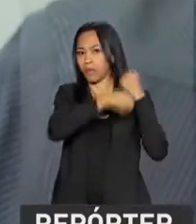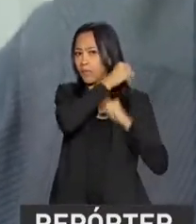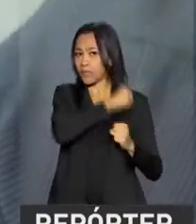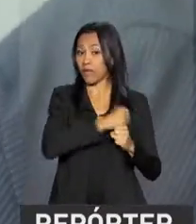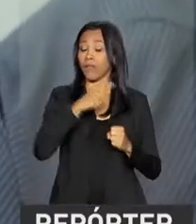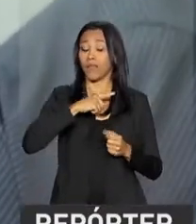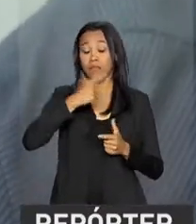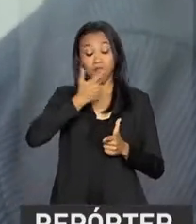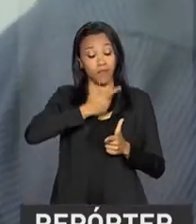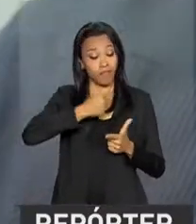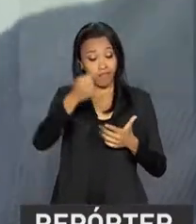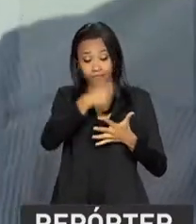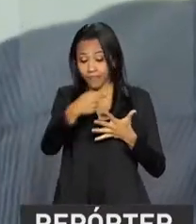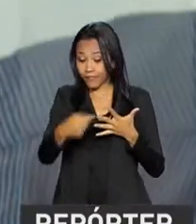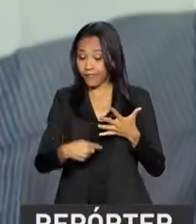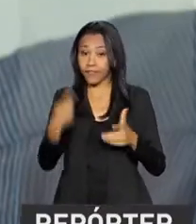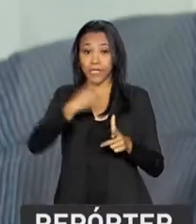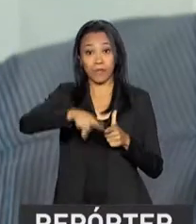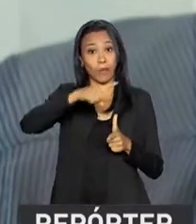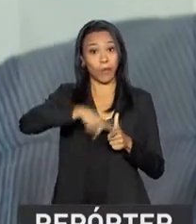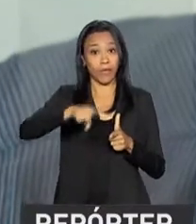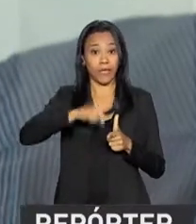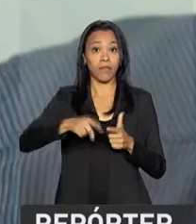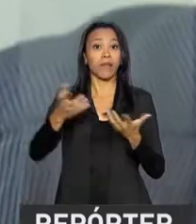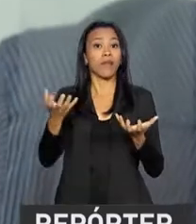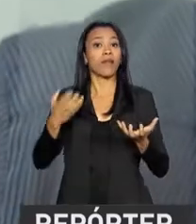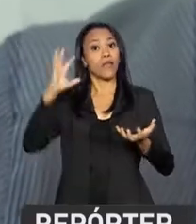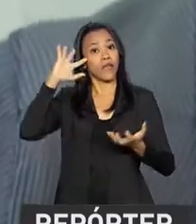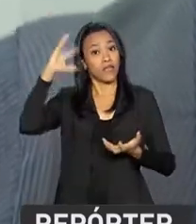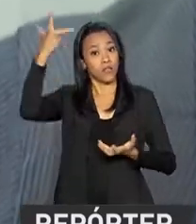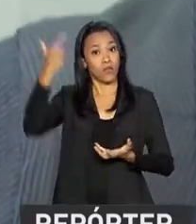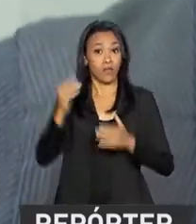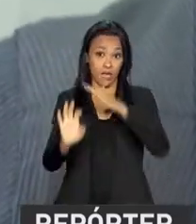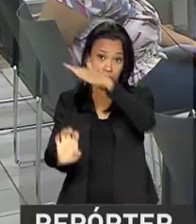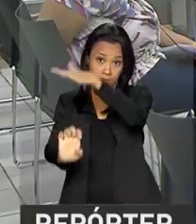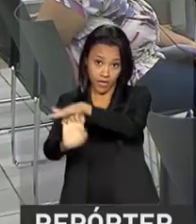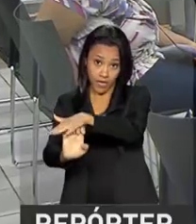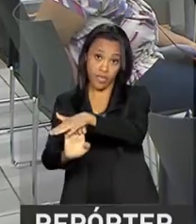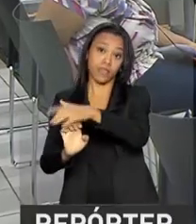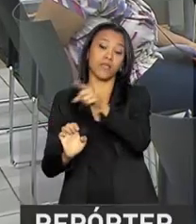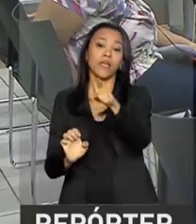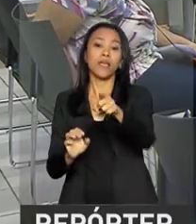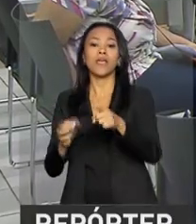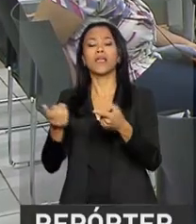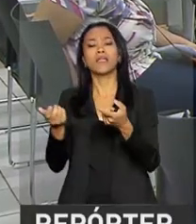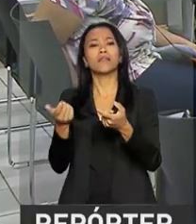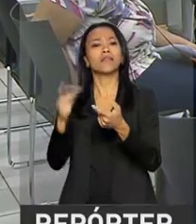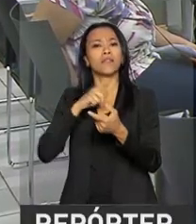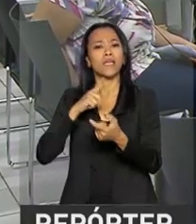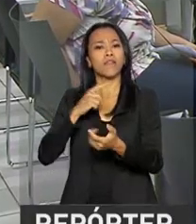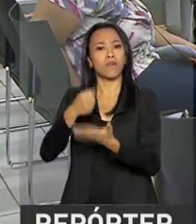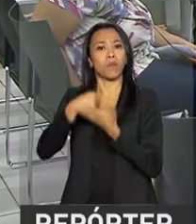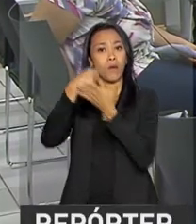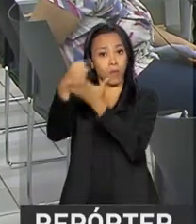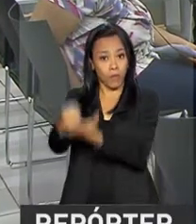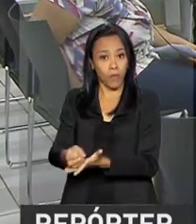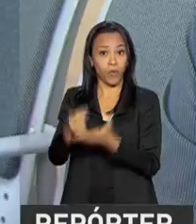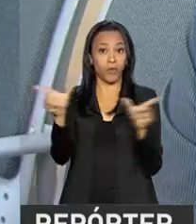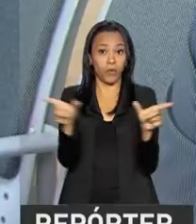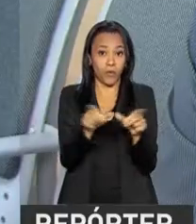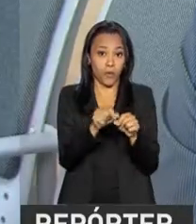com o aparelho depois de tentar solucionar com a empresa não ser bem sucedido ele contou com a ajuda do procon do distrito federal